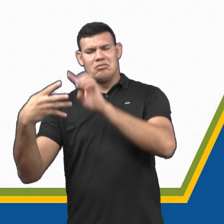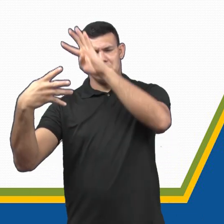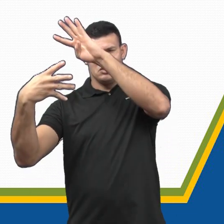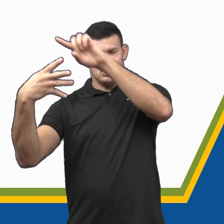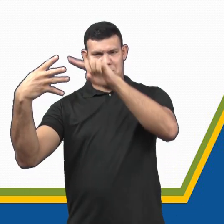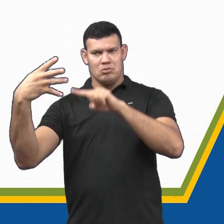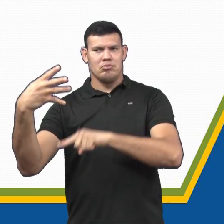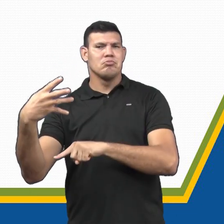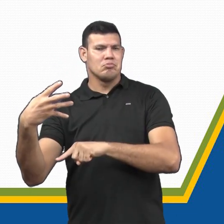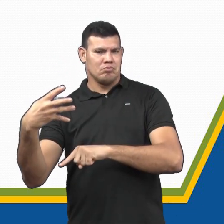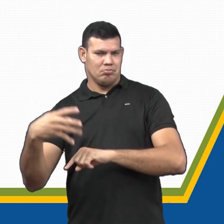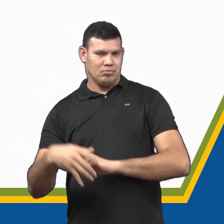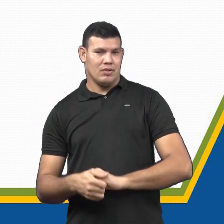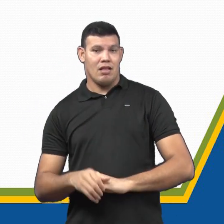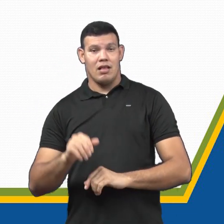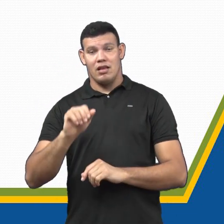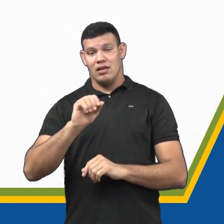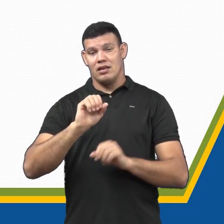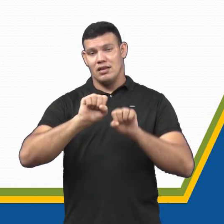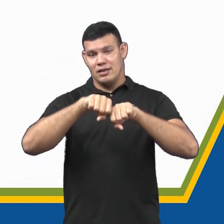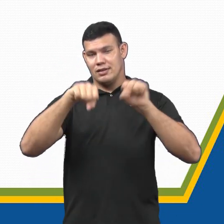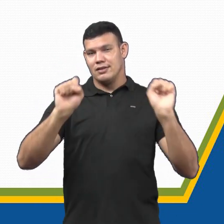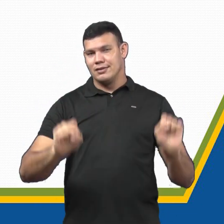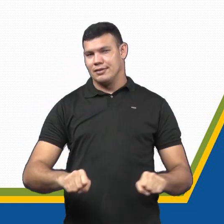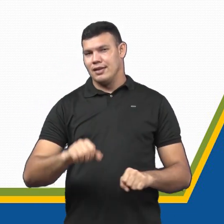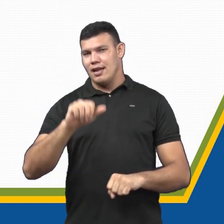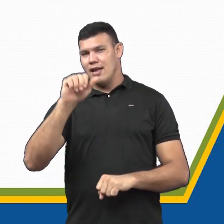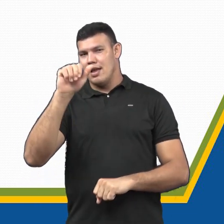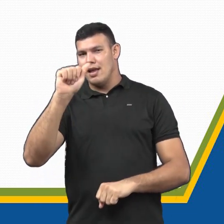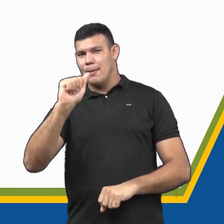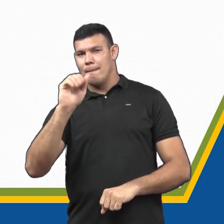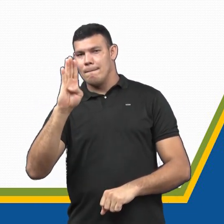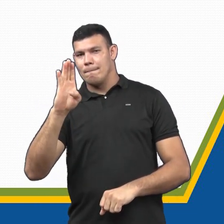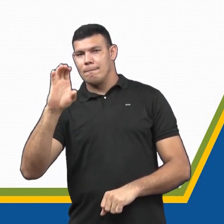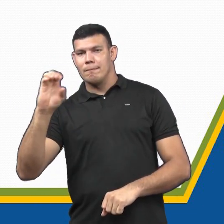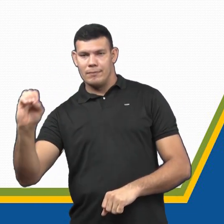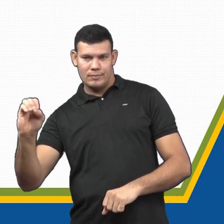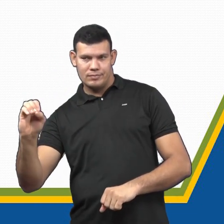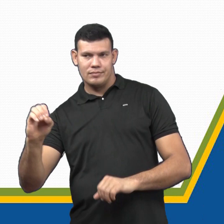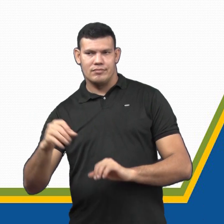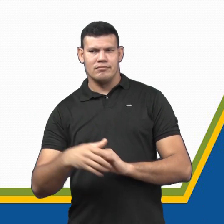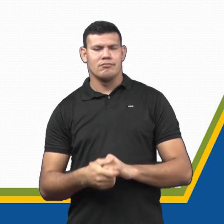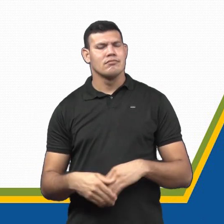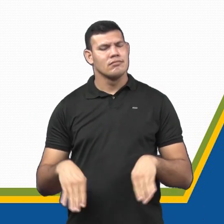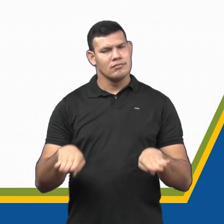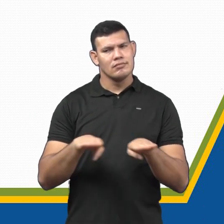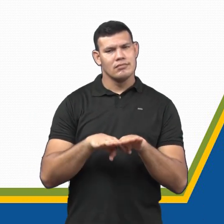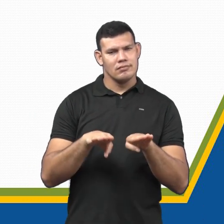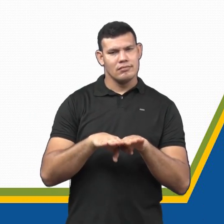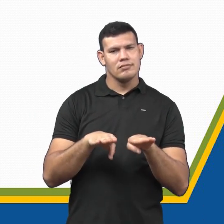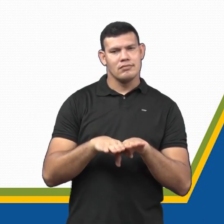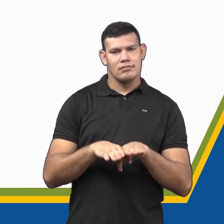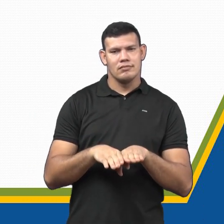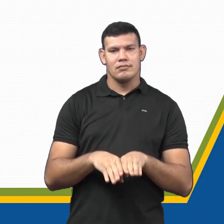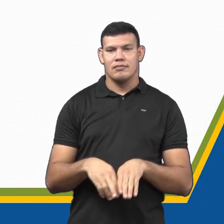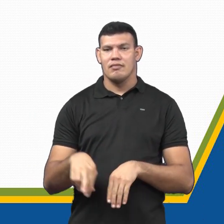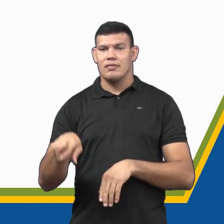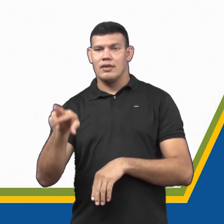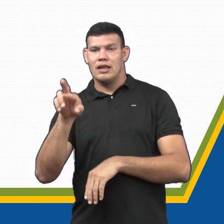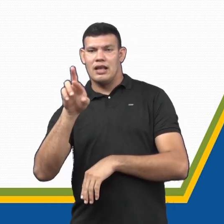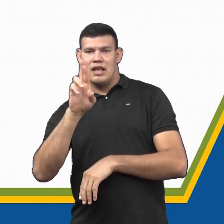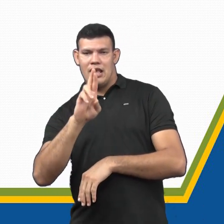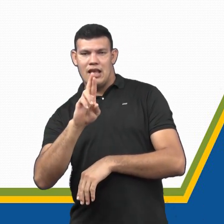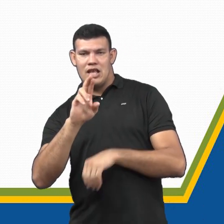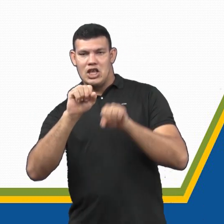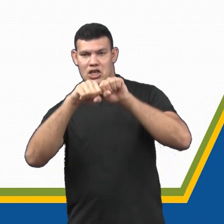tipo A, B, AB e O. E nós temos um outro sistema, que é o sistema RH,